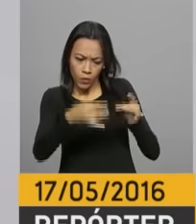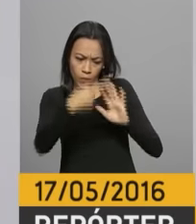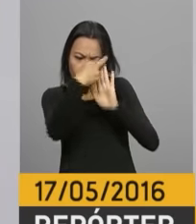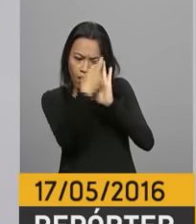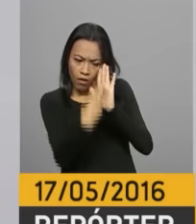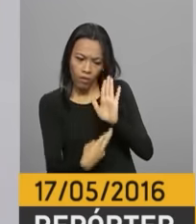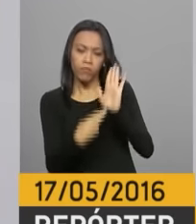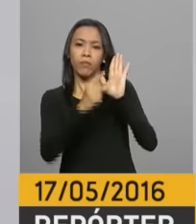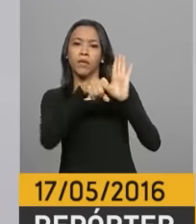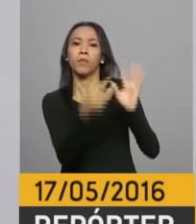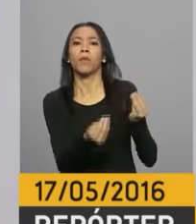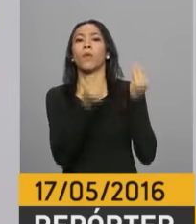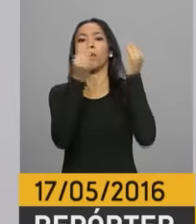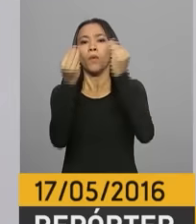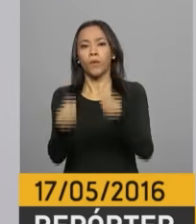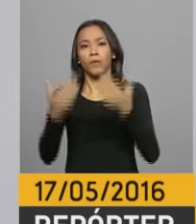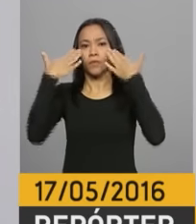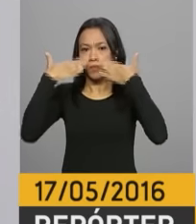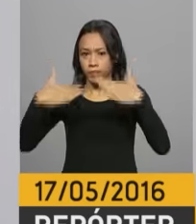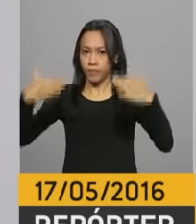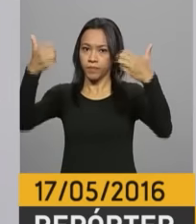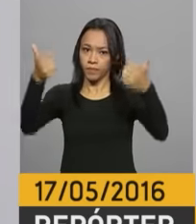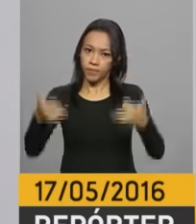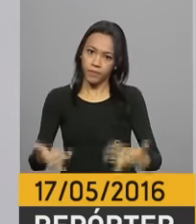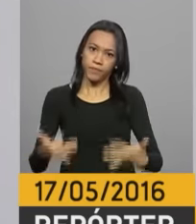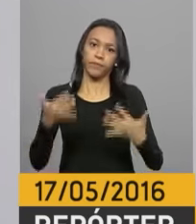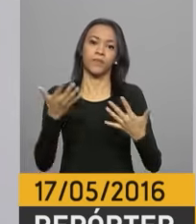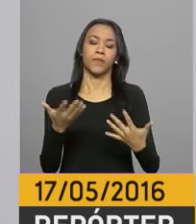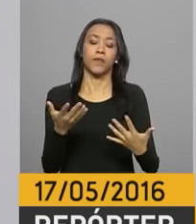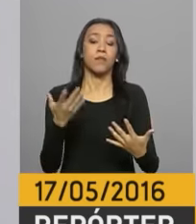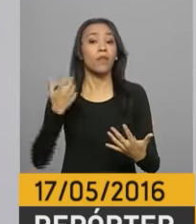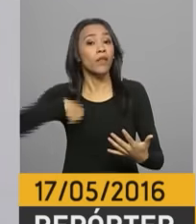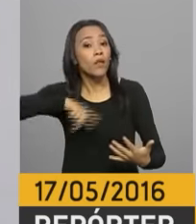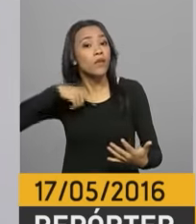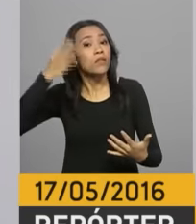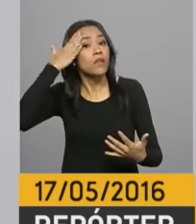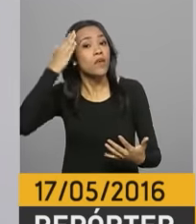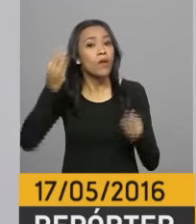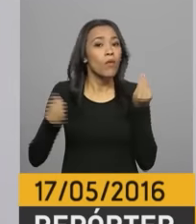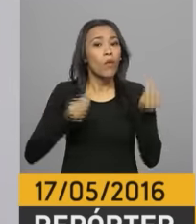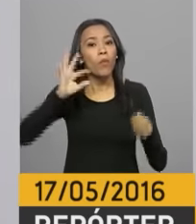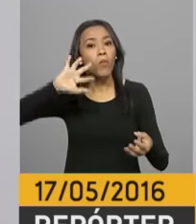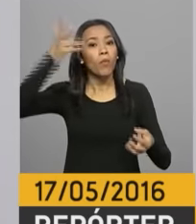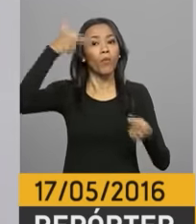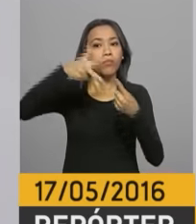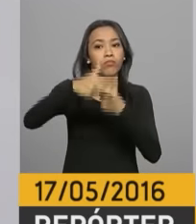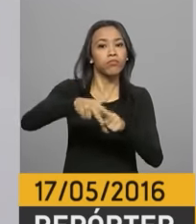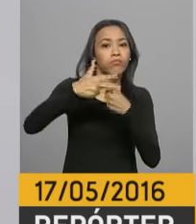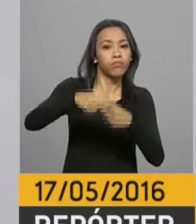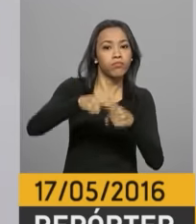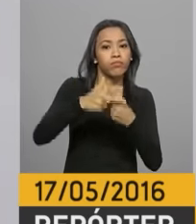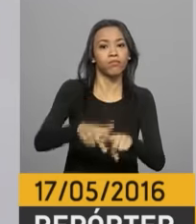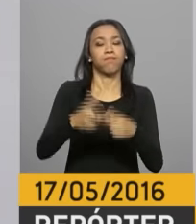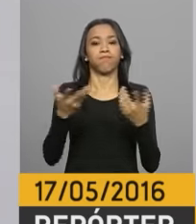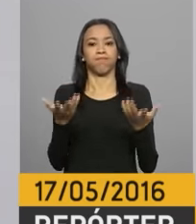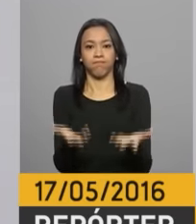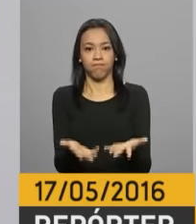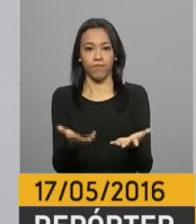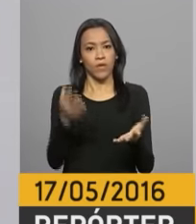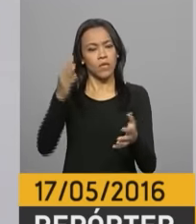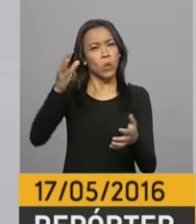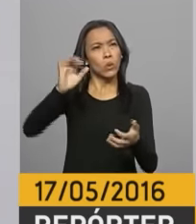fazer um diagnóstico preciso e correto e tomar medidas que sejam não